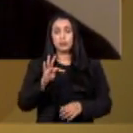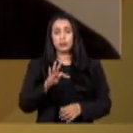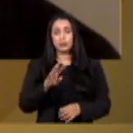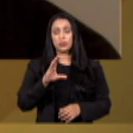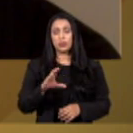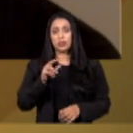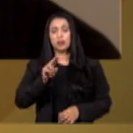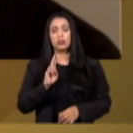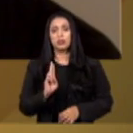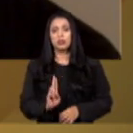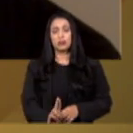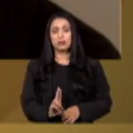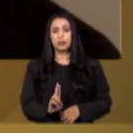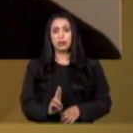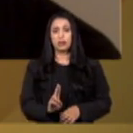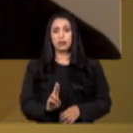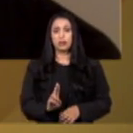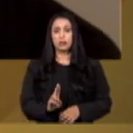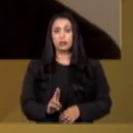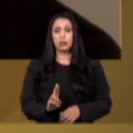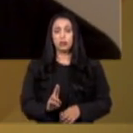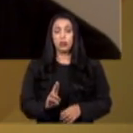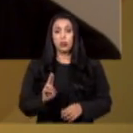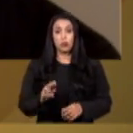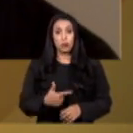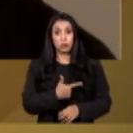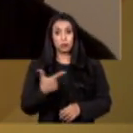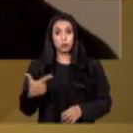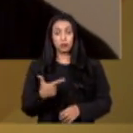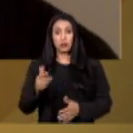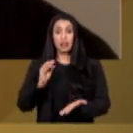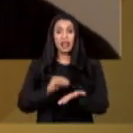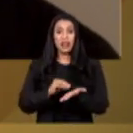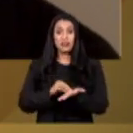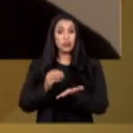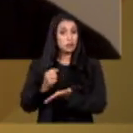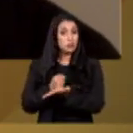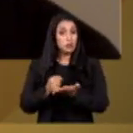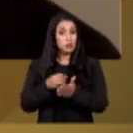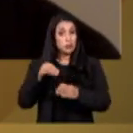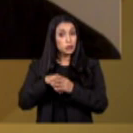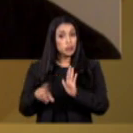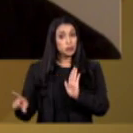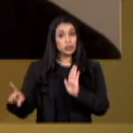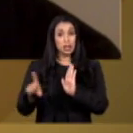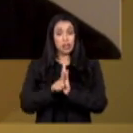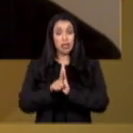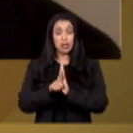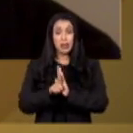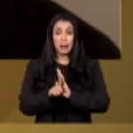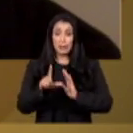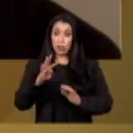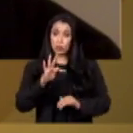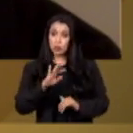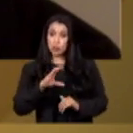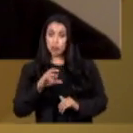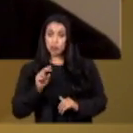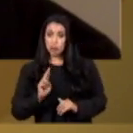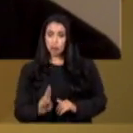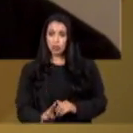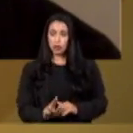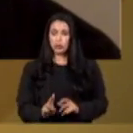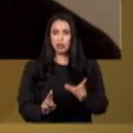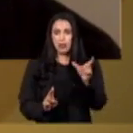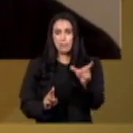de bens particulares o segundo é a falta de embasamento condicionado legal a pretensão desconsidere e